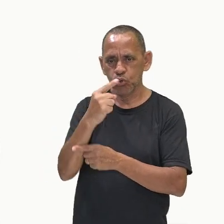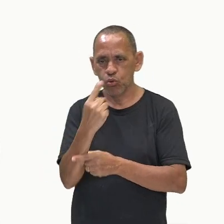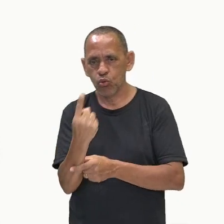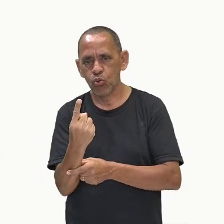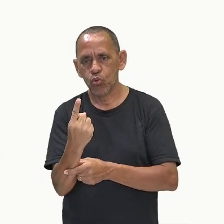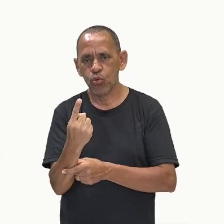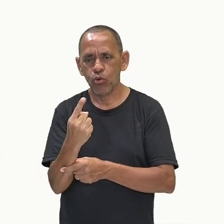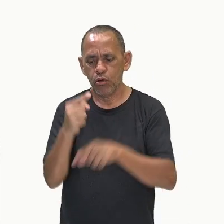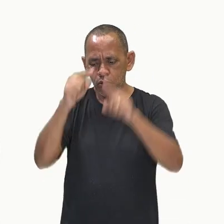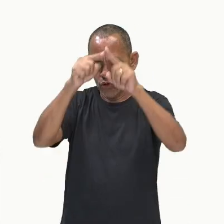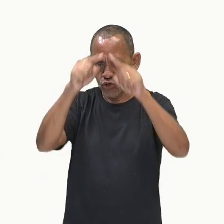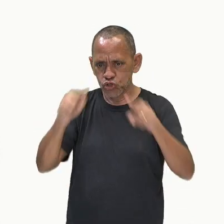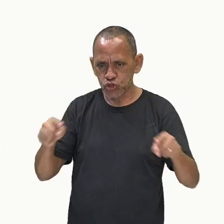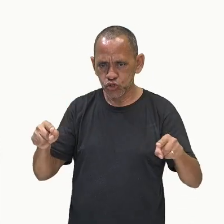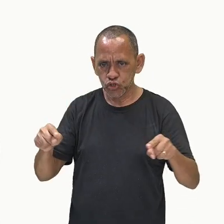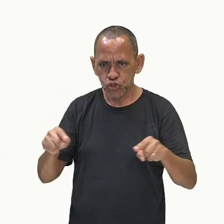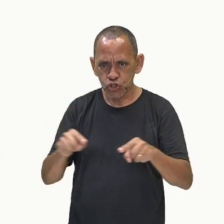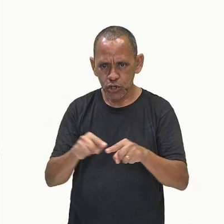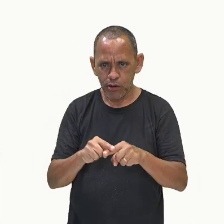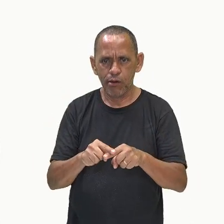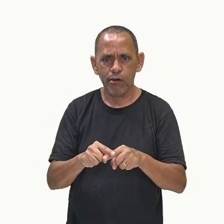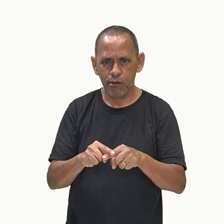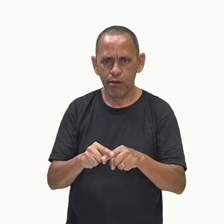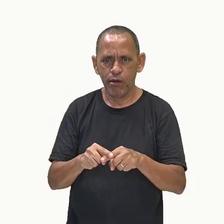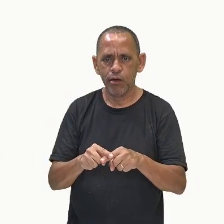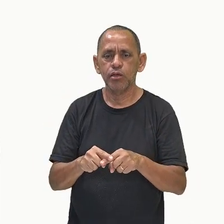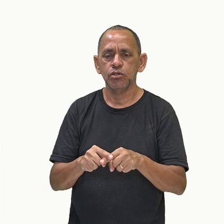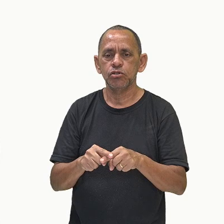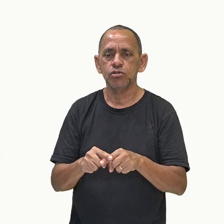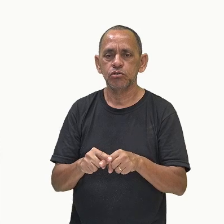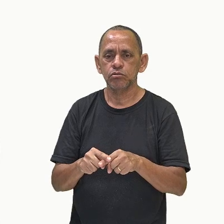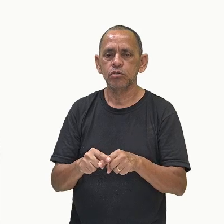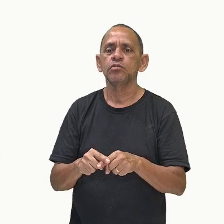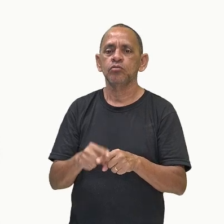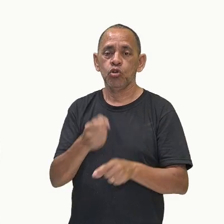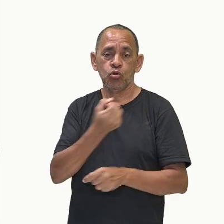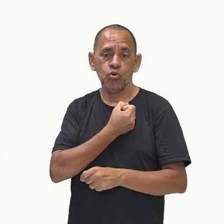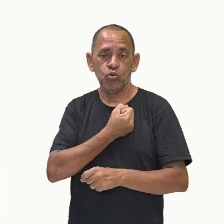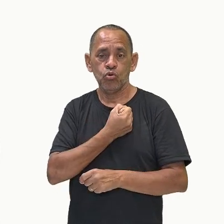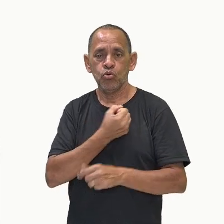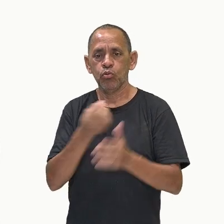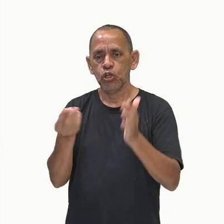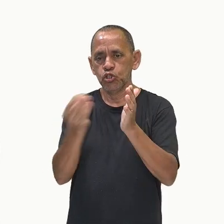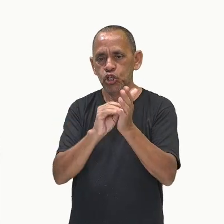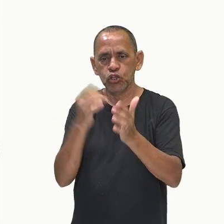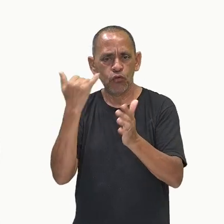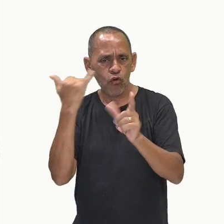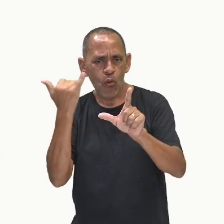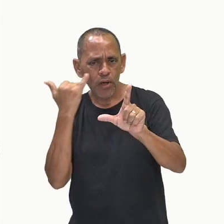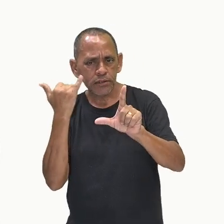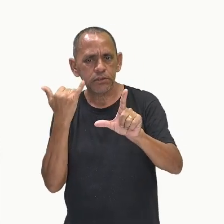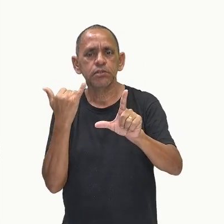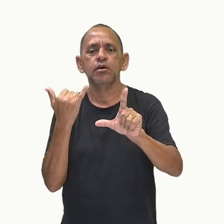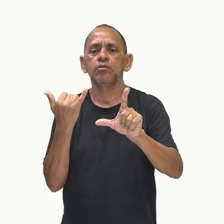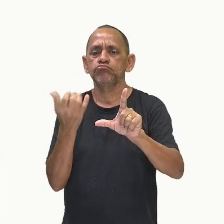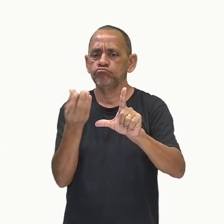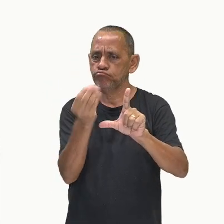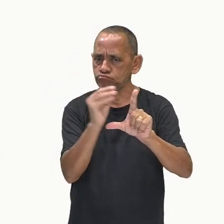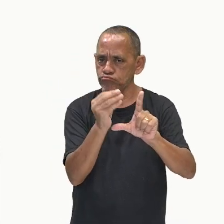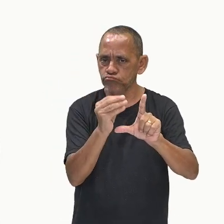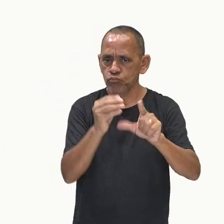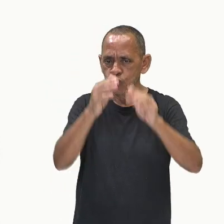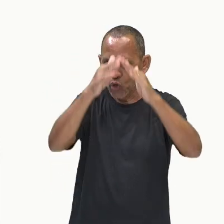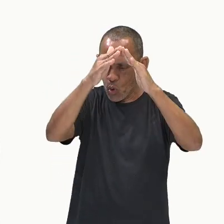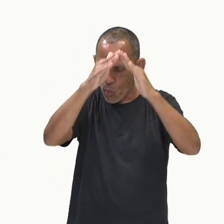já sabemos que os pontos não pertencem à mesma reta. Como assim? Se formam um triângulo, eles não são colineares,